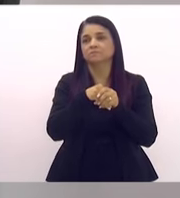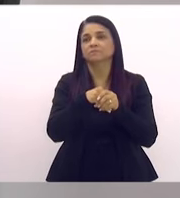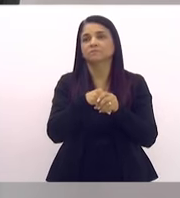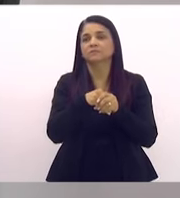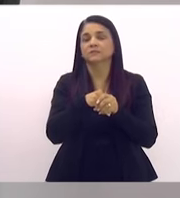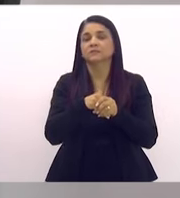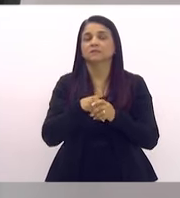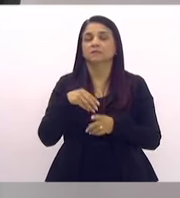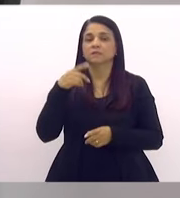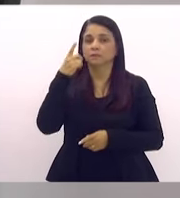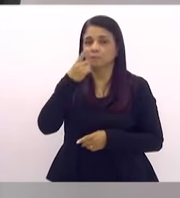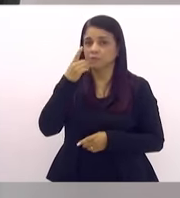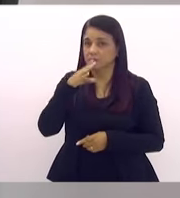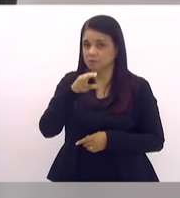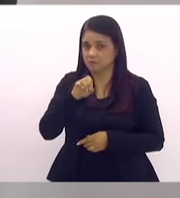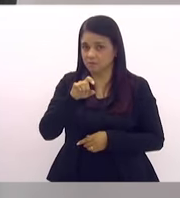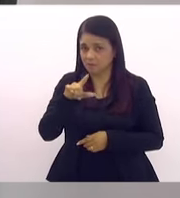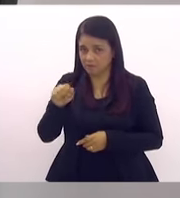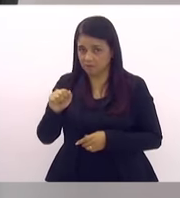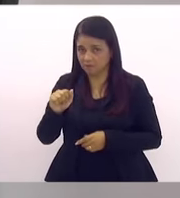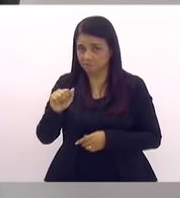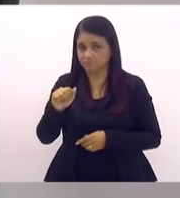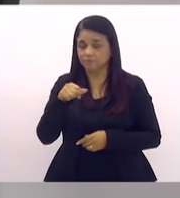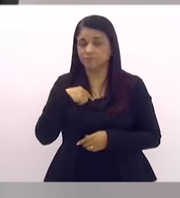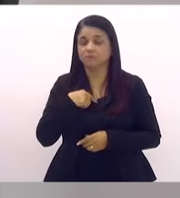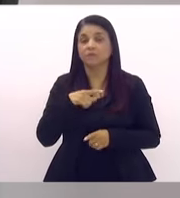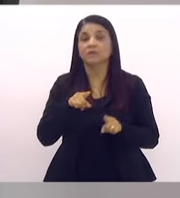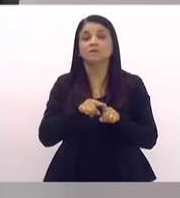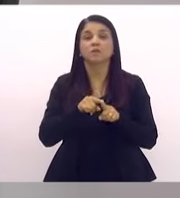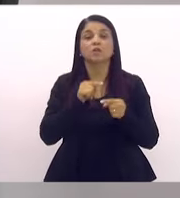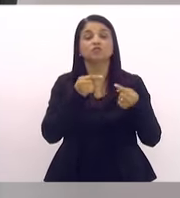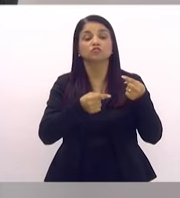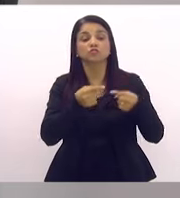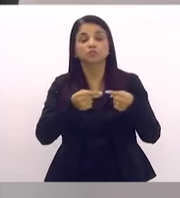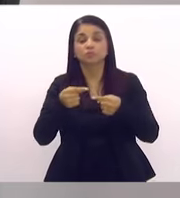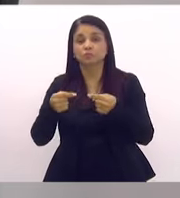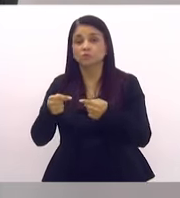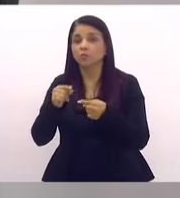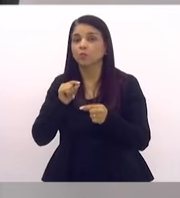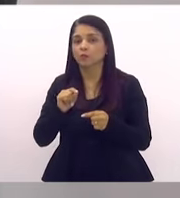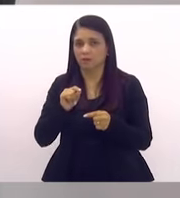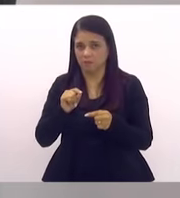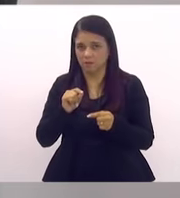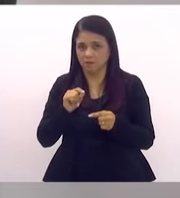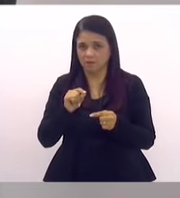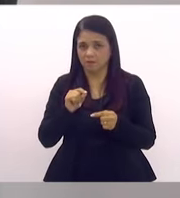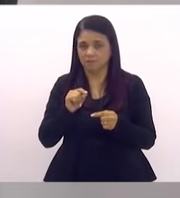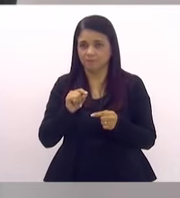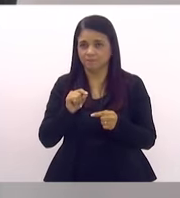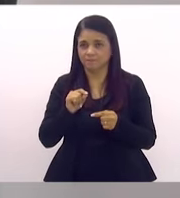deputada Célia, restará o cerne da discussão, que é essa questão